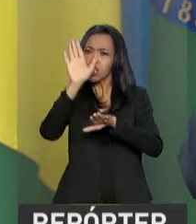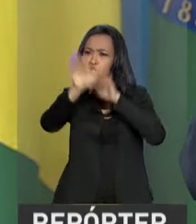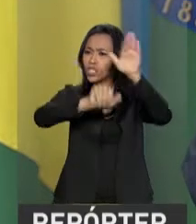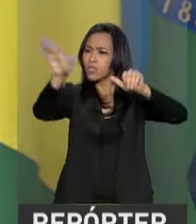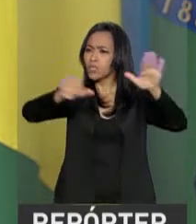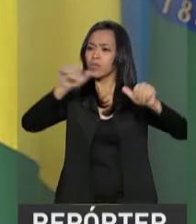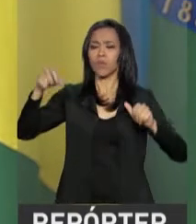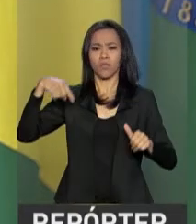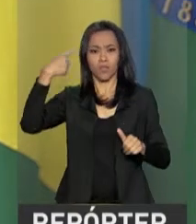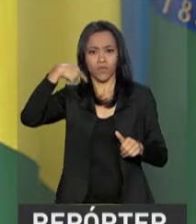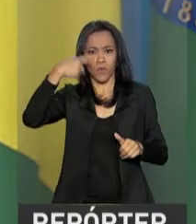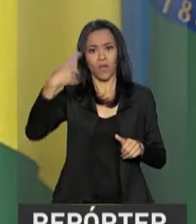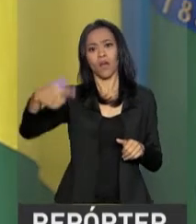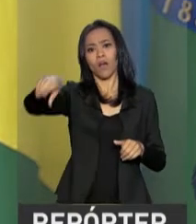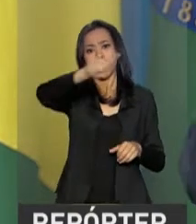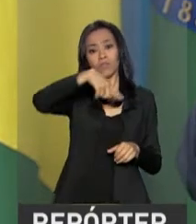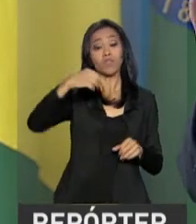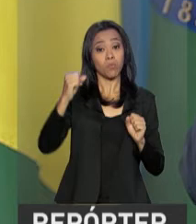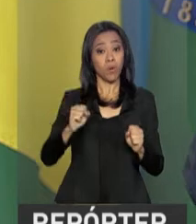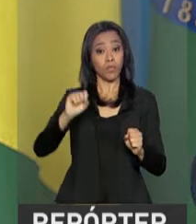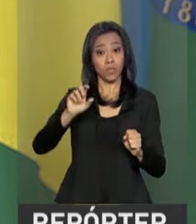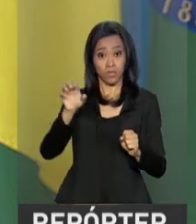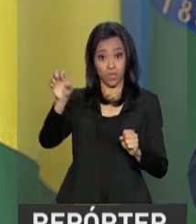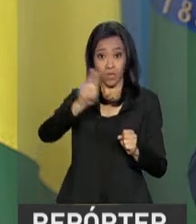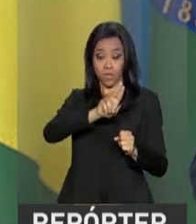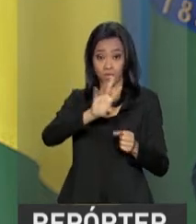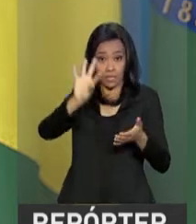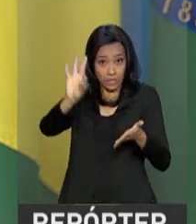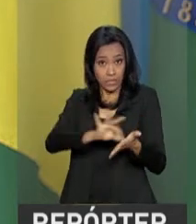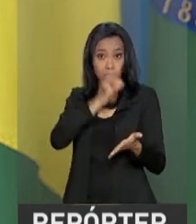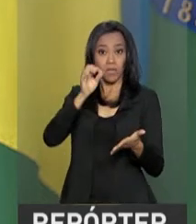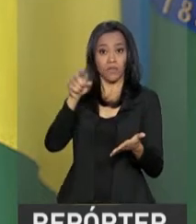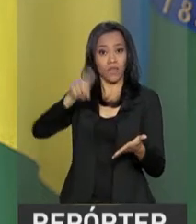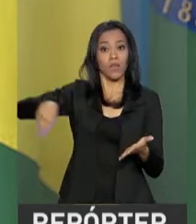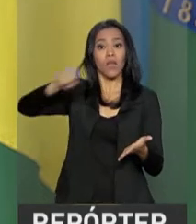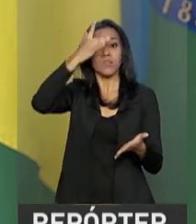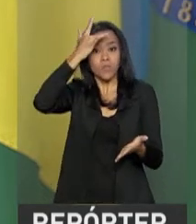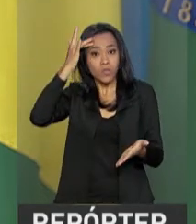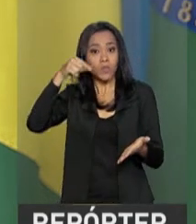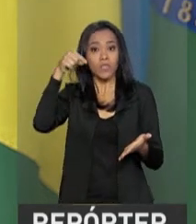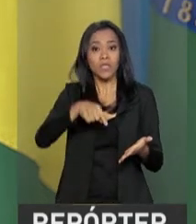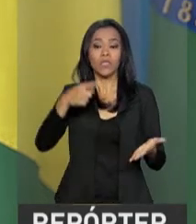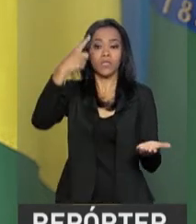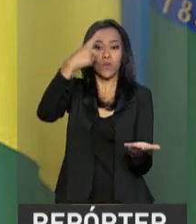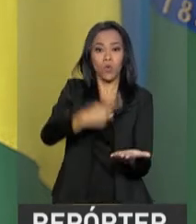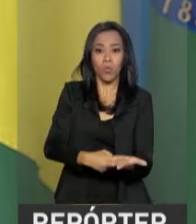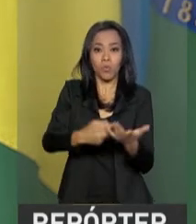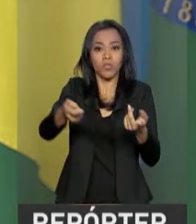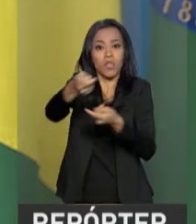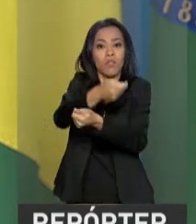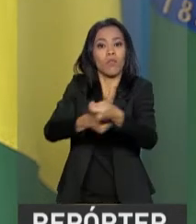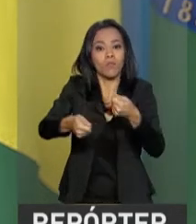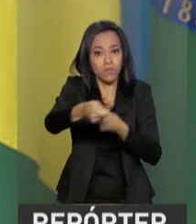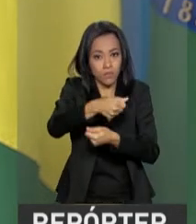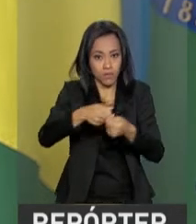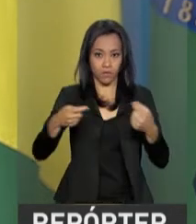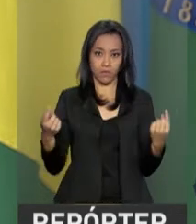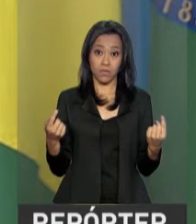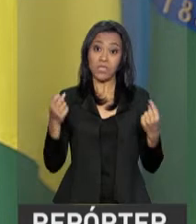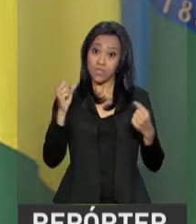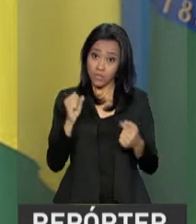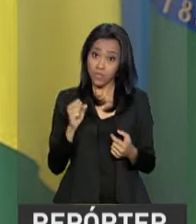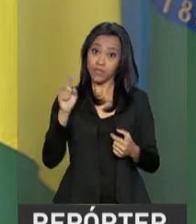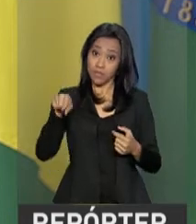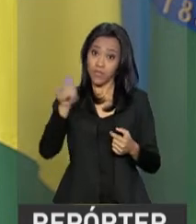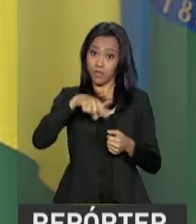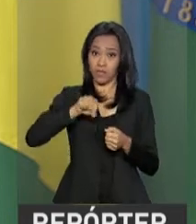advogados colegas possam inscrever os seus clientes nesse acordo tenho certeza que se assim fizerem